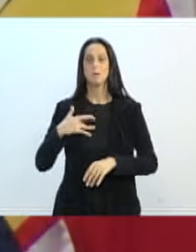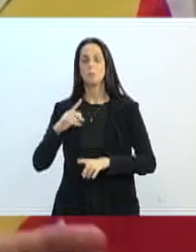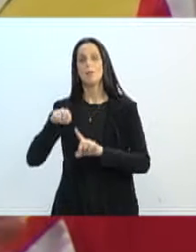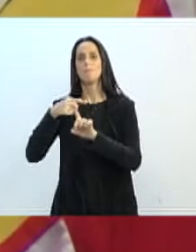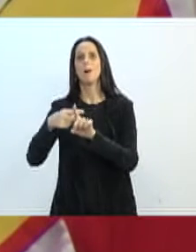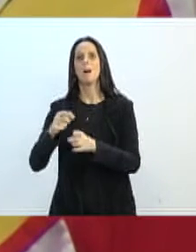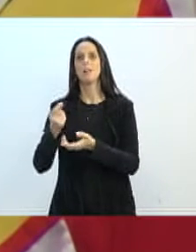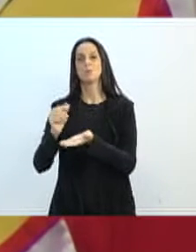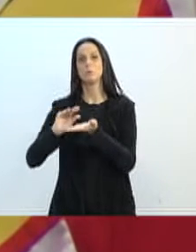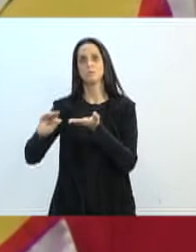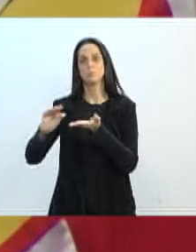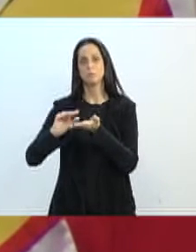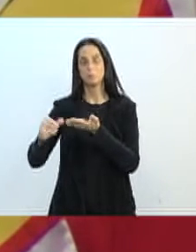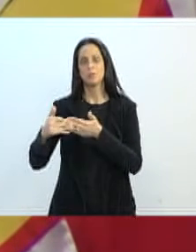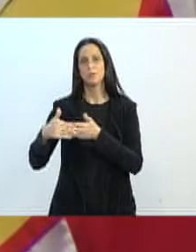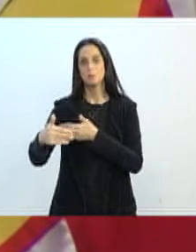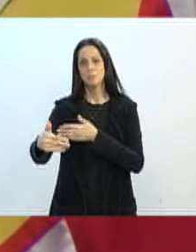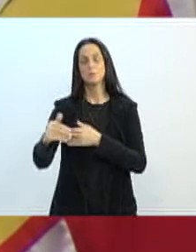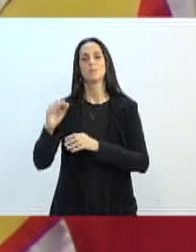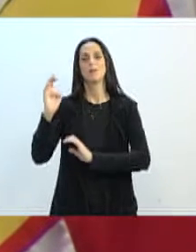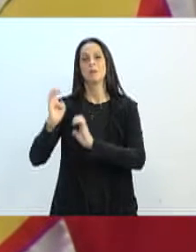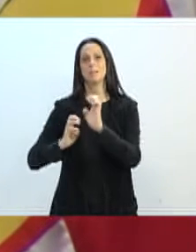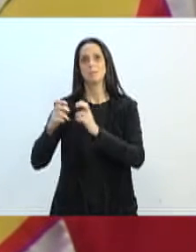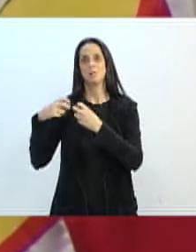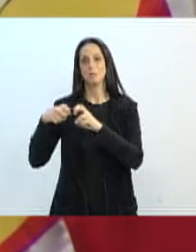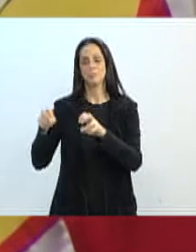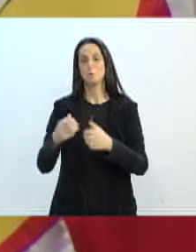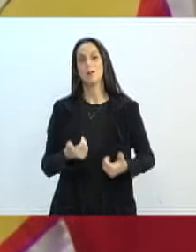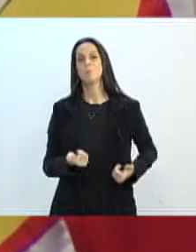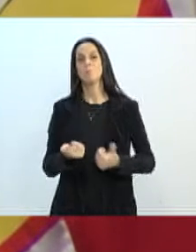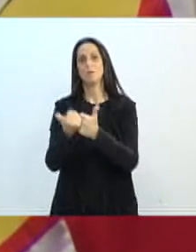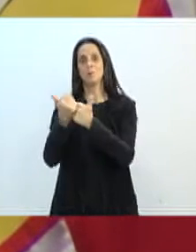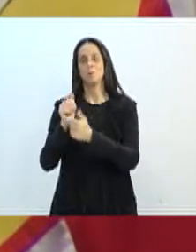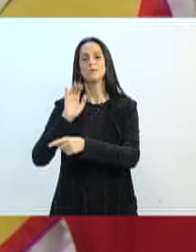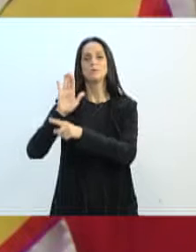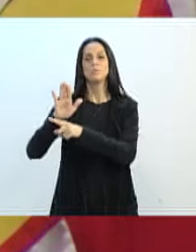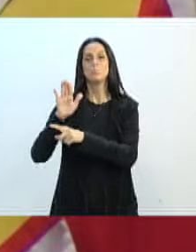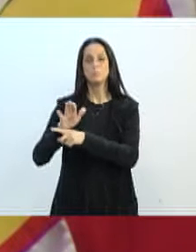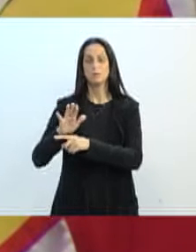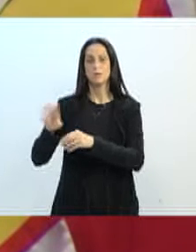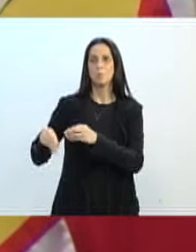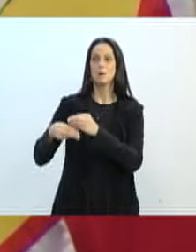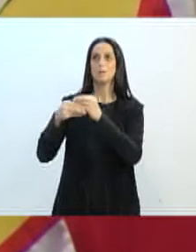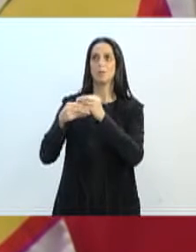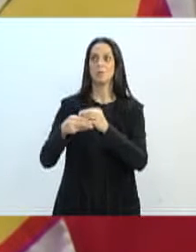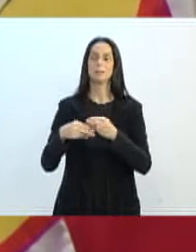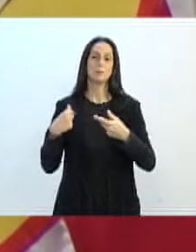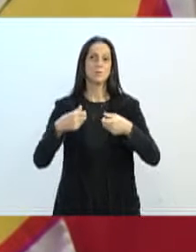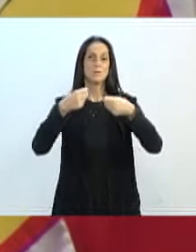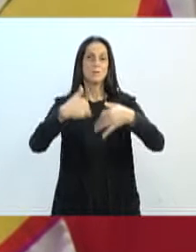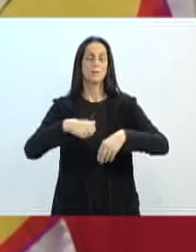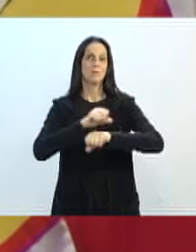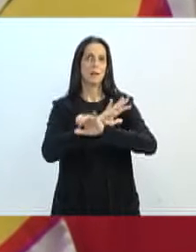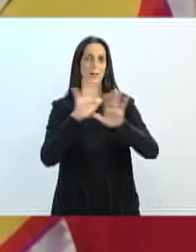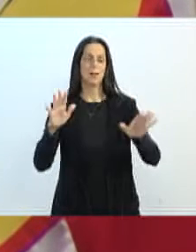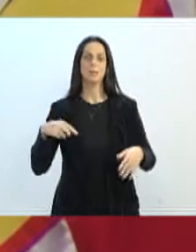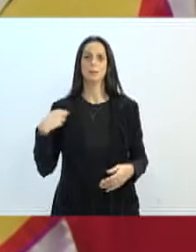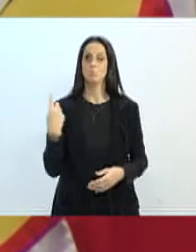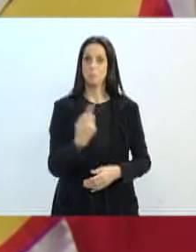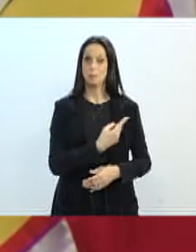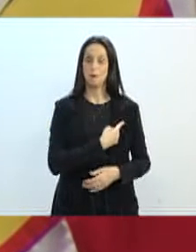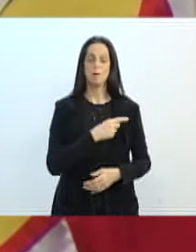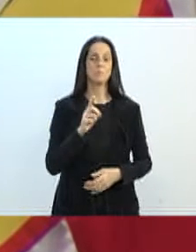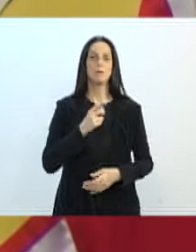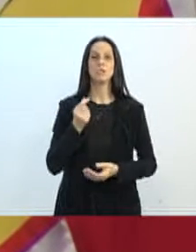ao longo dos próximos meses como subsídio para o transporte coletivo. Então, também é importante esclarecer que nós não estamos